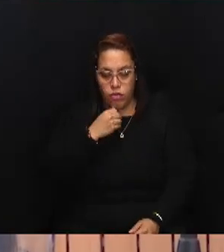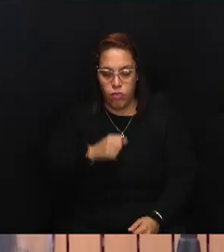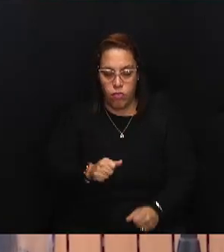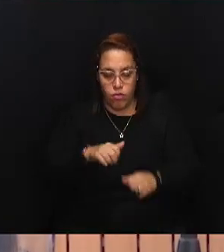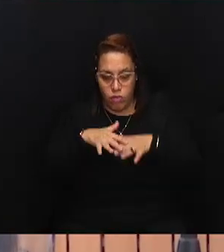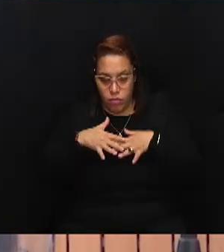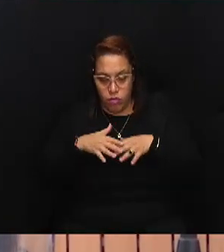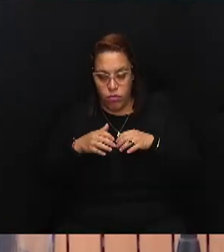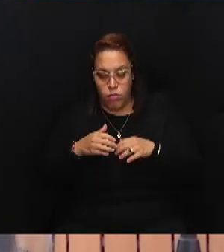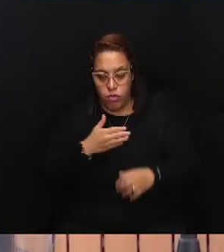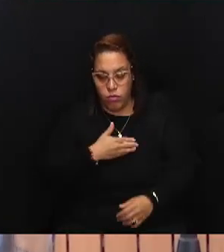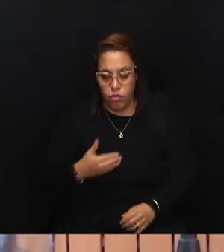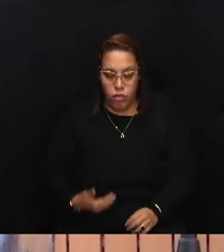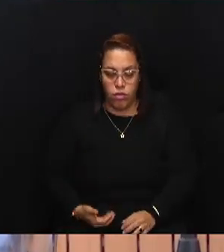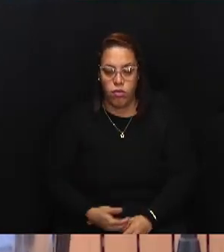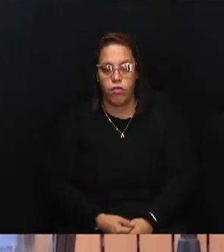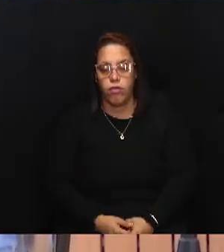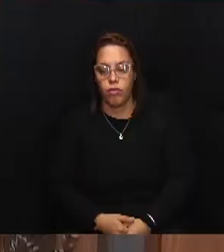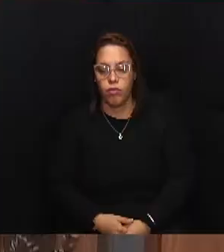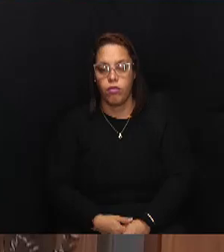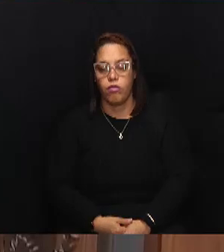pública.